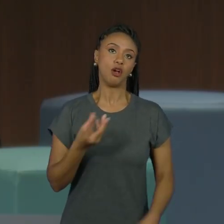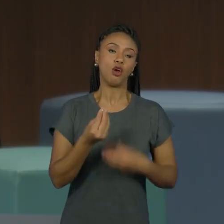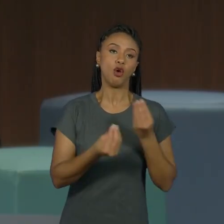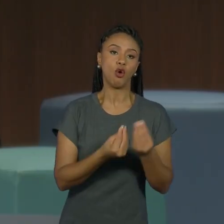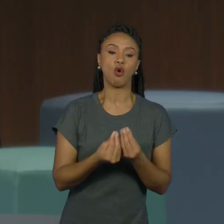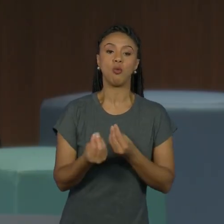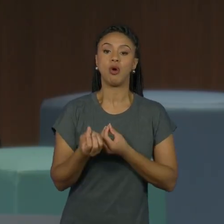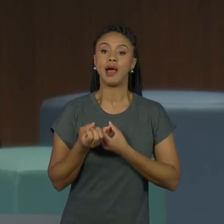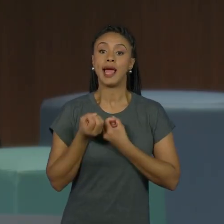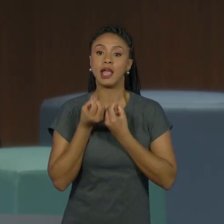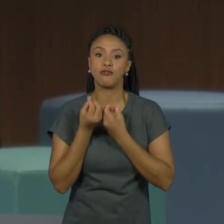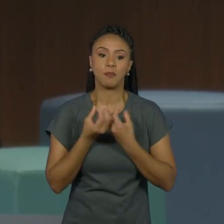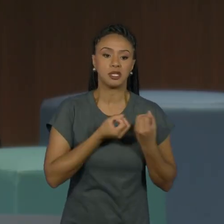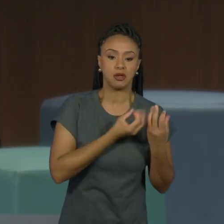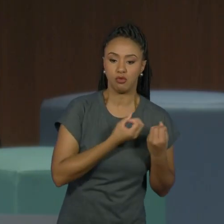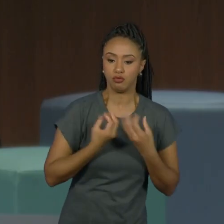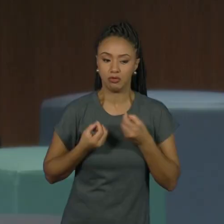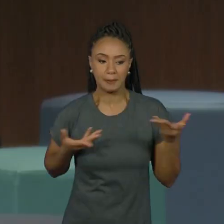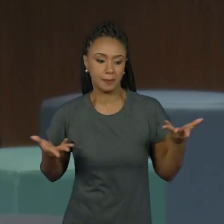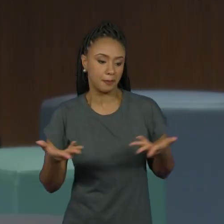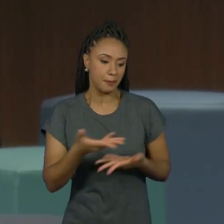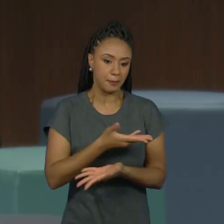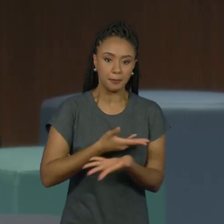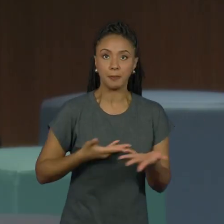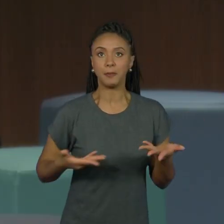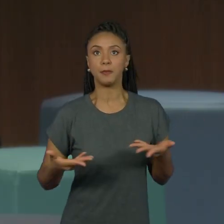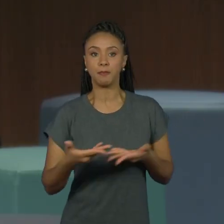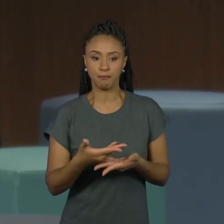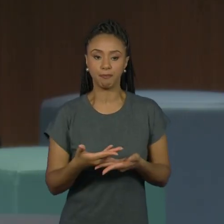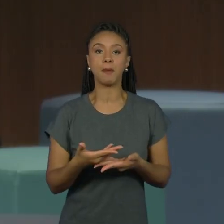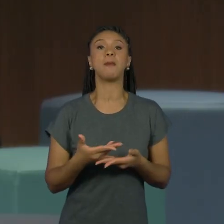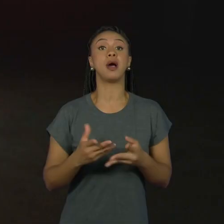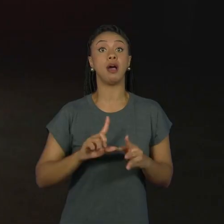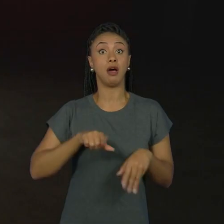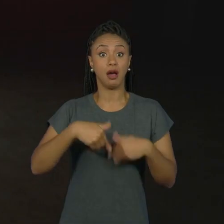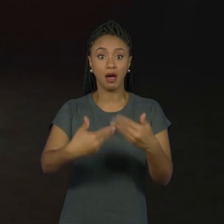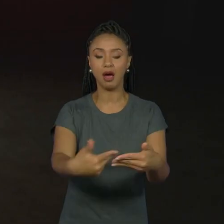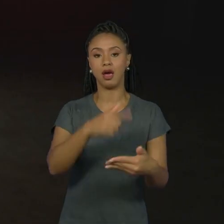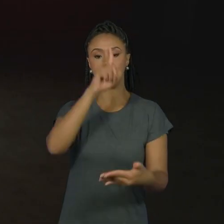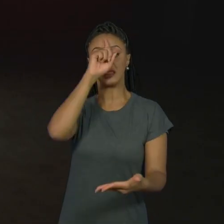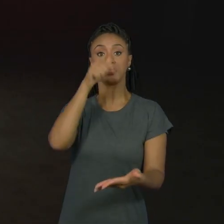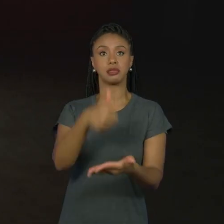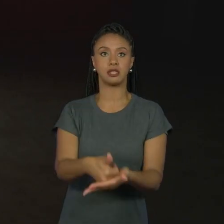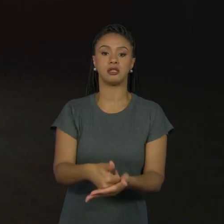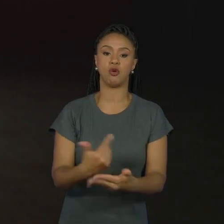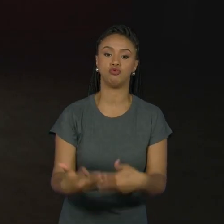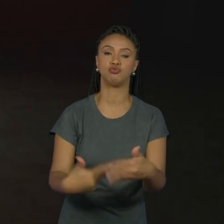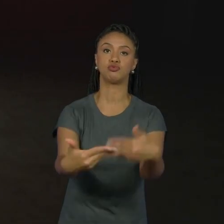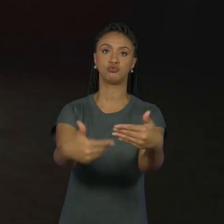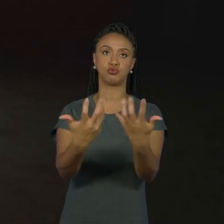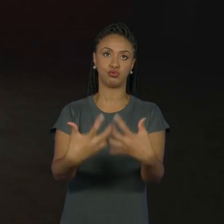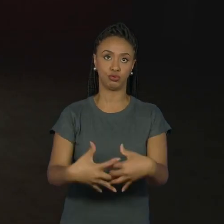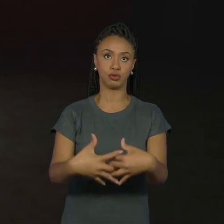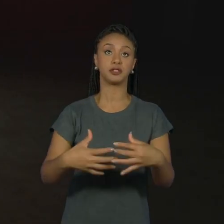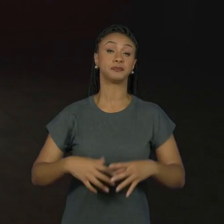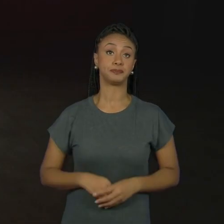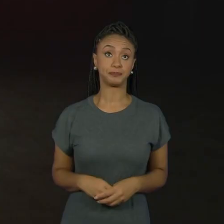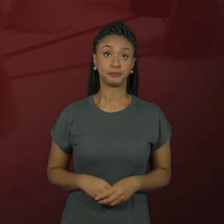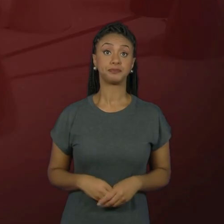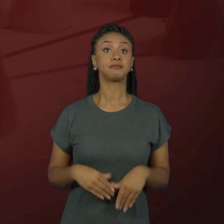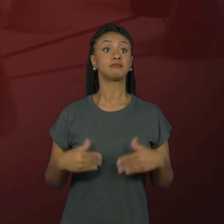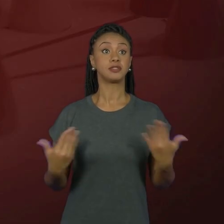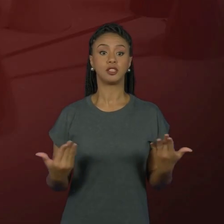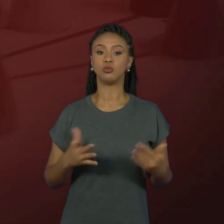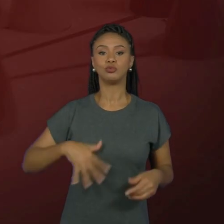as informações, apresentar as informações necessárias para a tomada de decisão. A arquitetura corporativa, então,